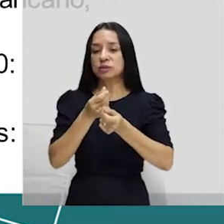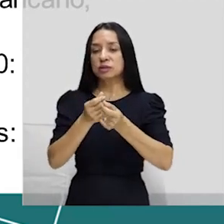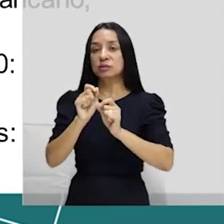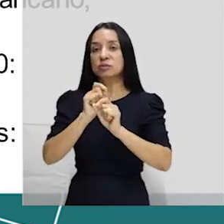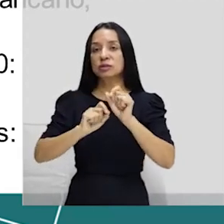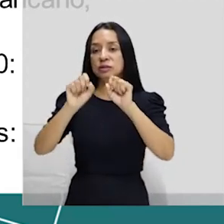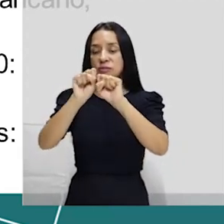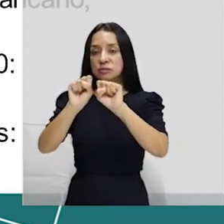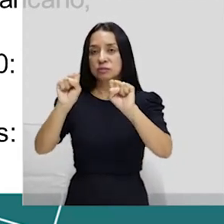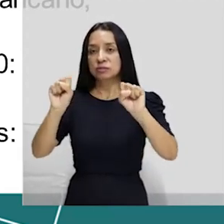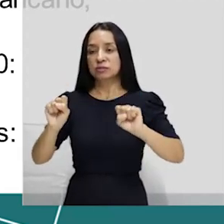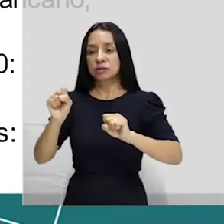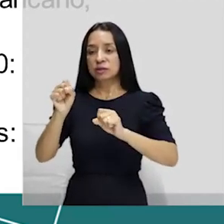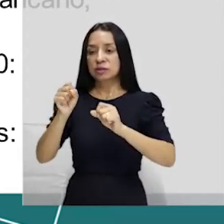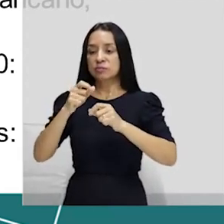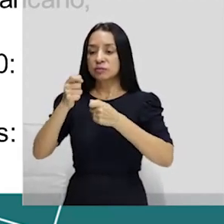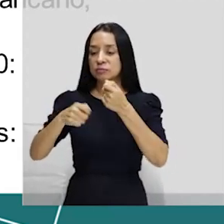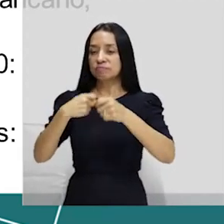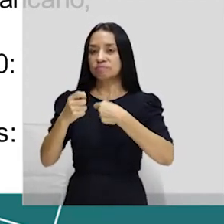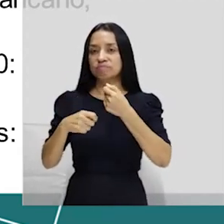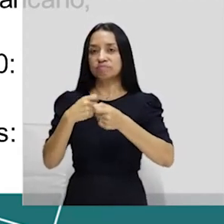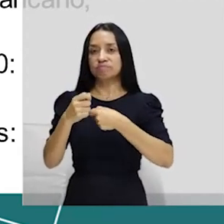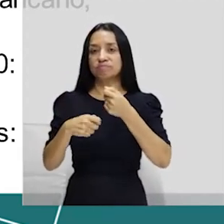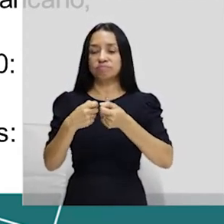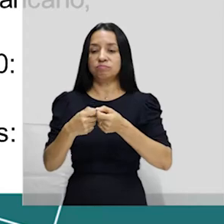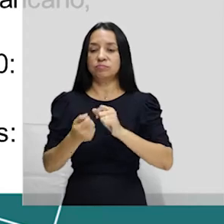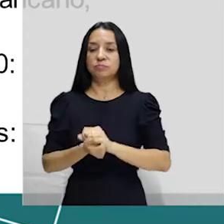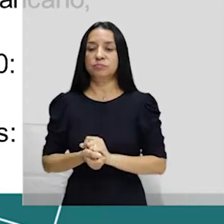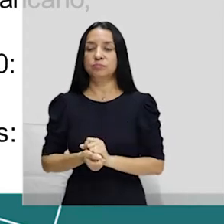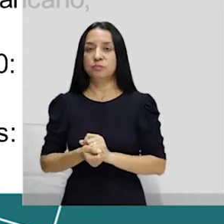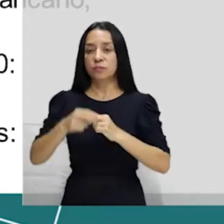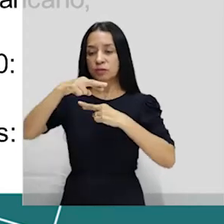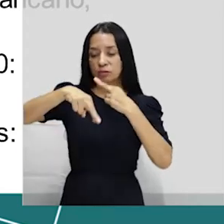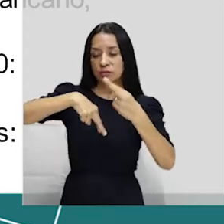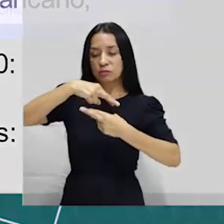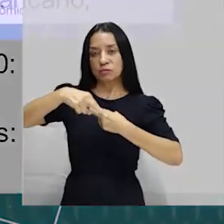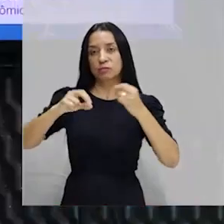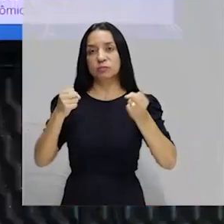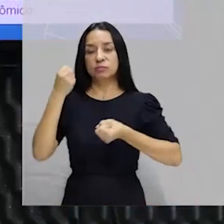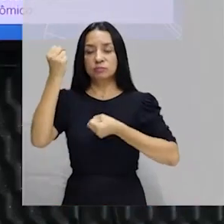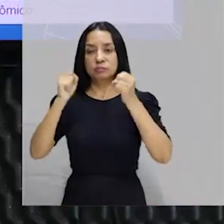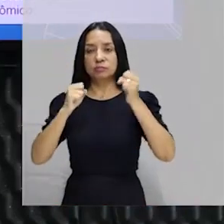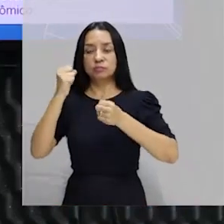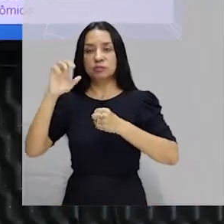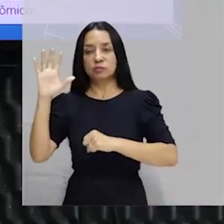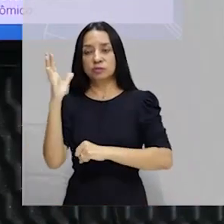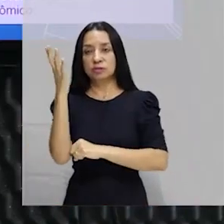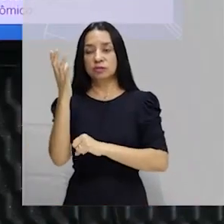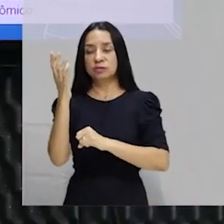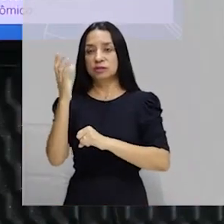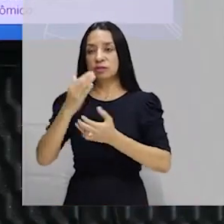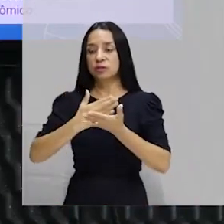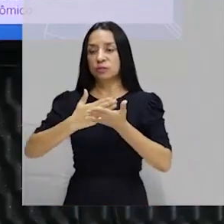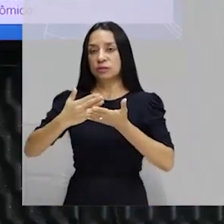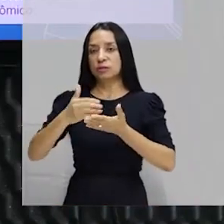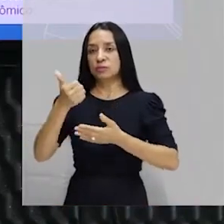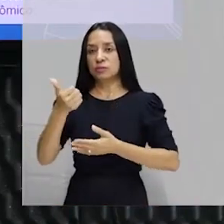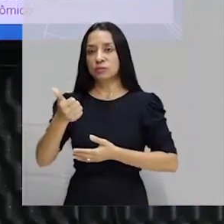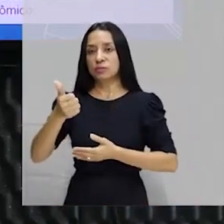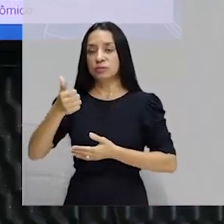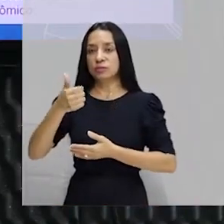classes sociais e, consequentemente, aí, né, tu tinha o desaparecimento da estrutura do Estado. Em relação ao sistema capitalista, como o próprio texto ele